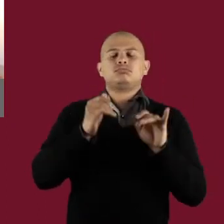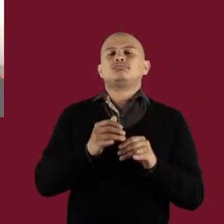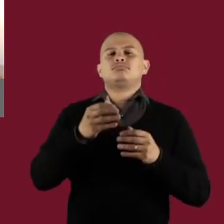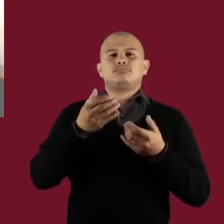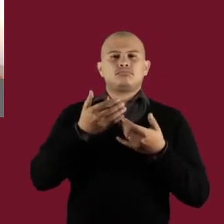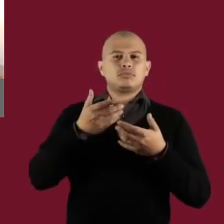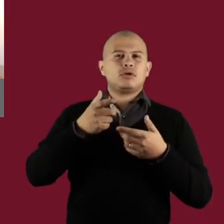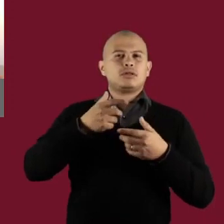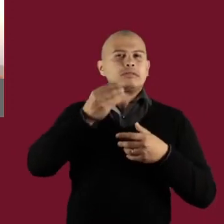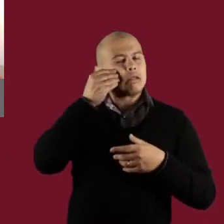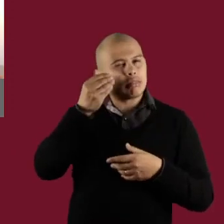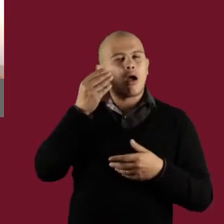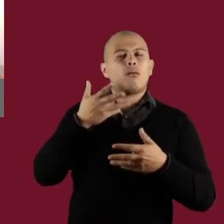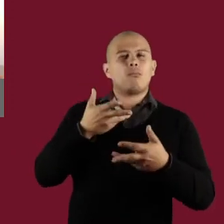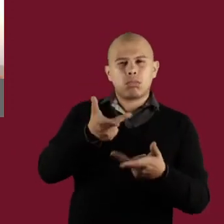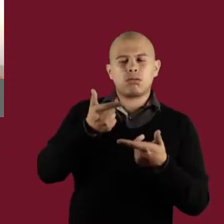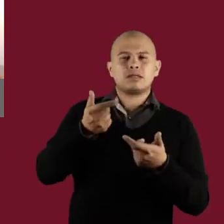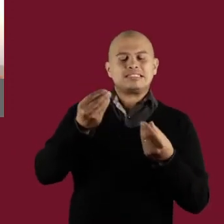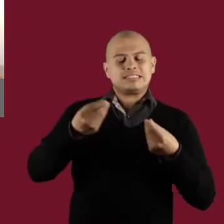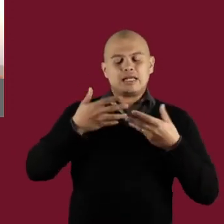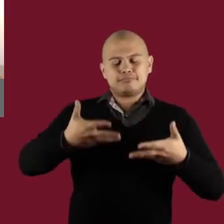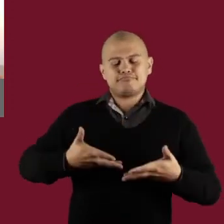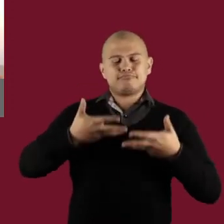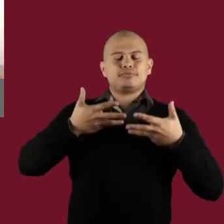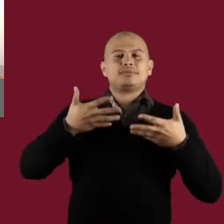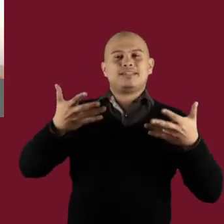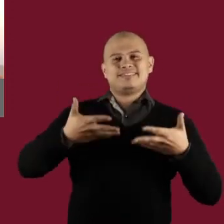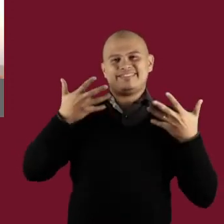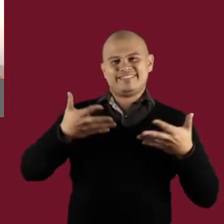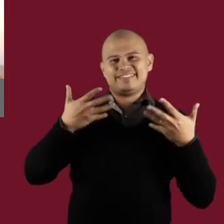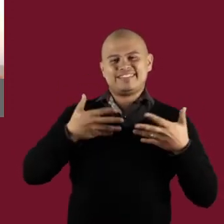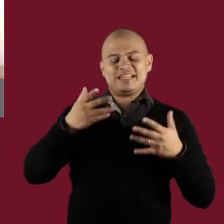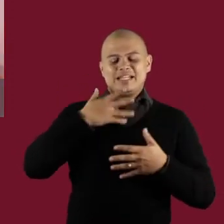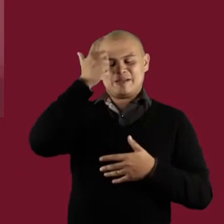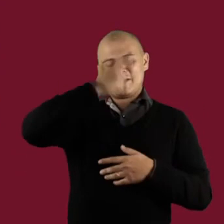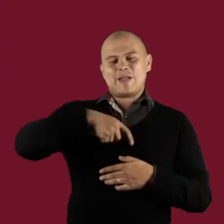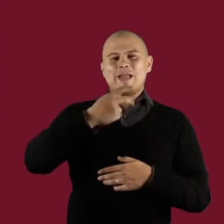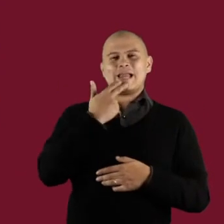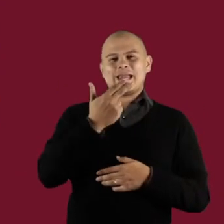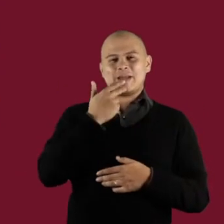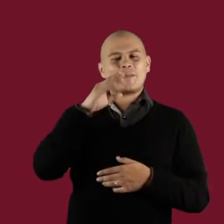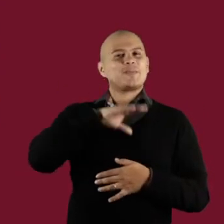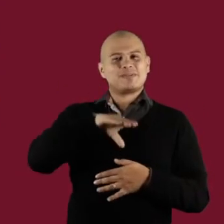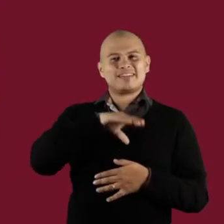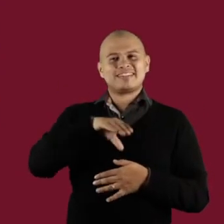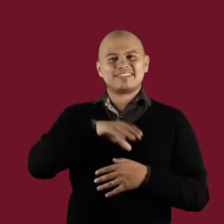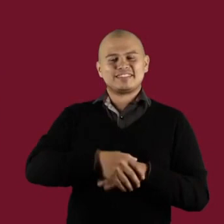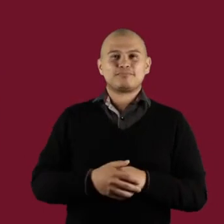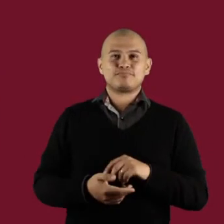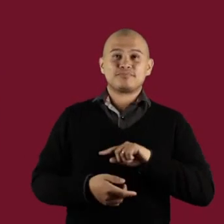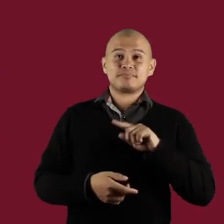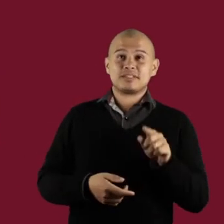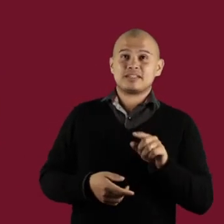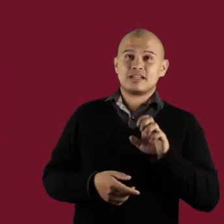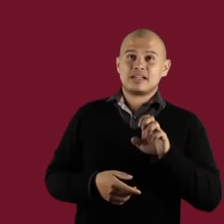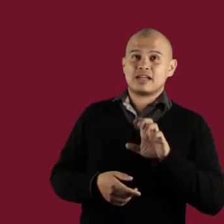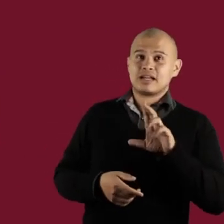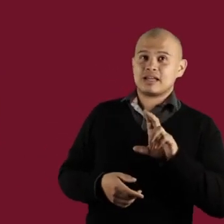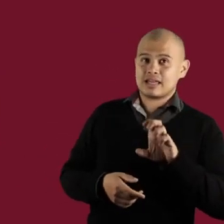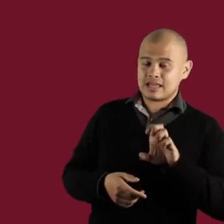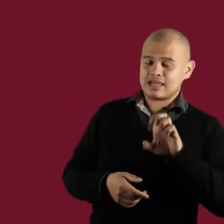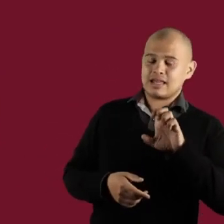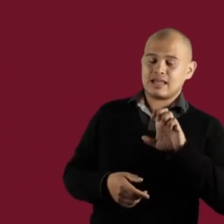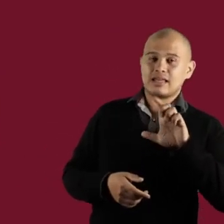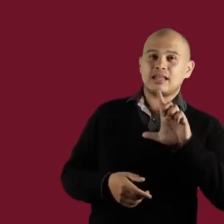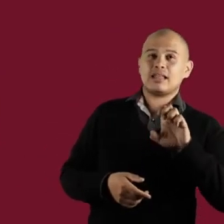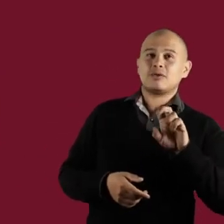motivo de uma alegria maior, fazemos na nossa própria língua, a língua portuguesa. Eu vou pedir mais 30 segundos somente para dizer, portanto, no